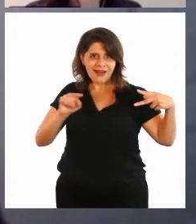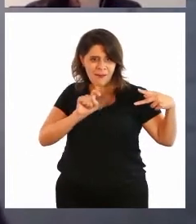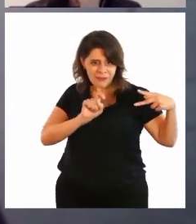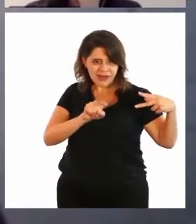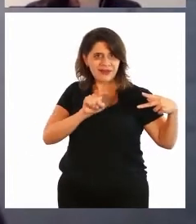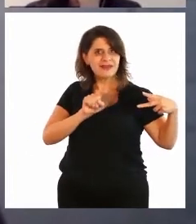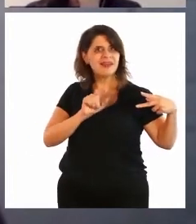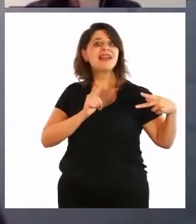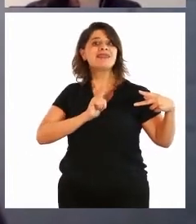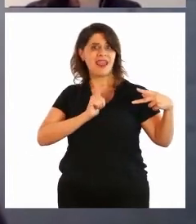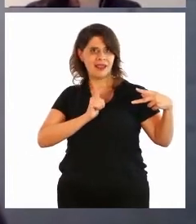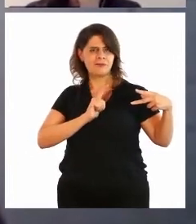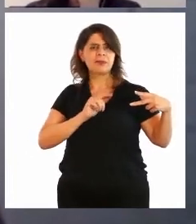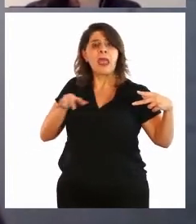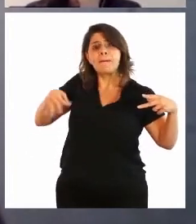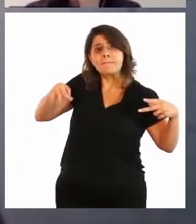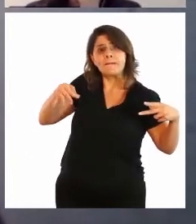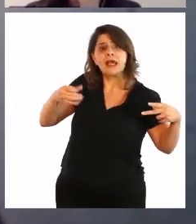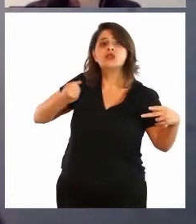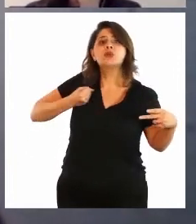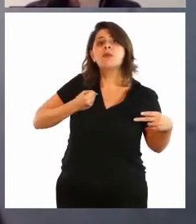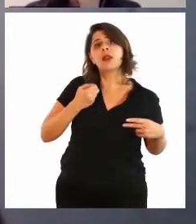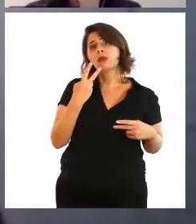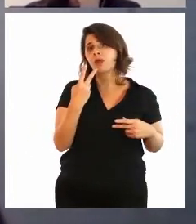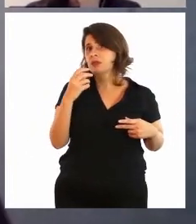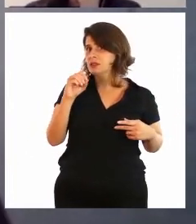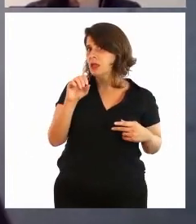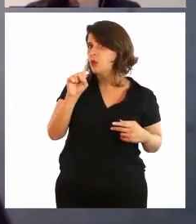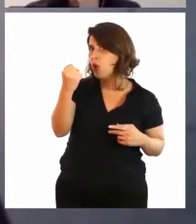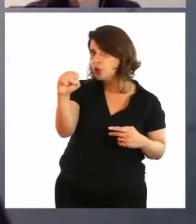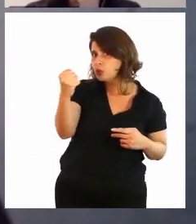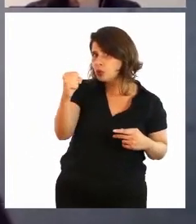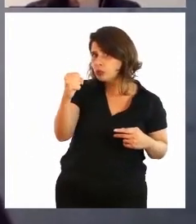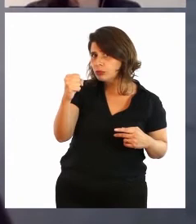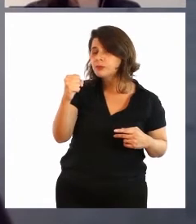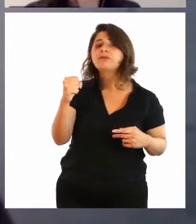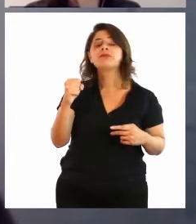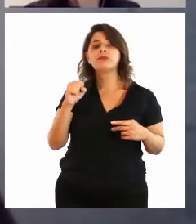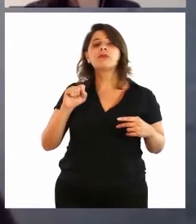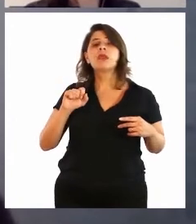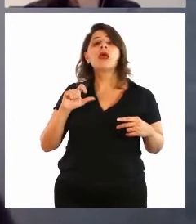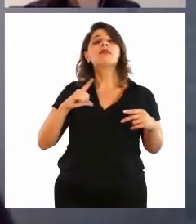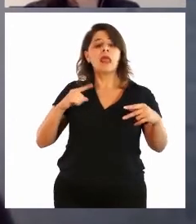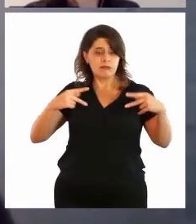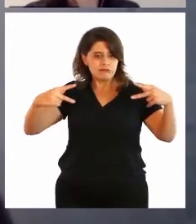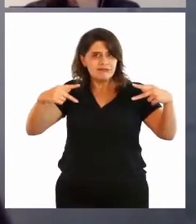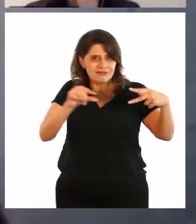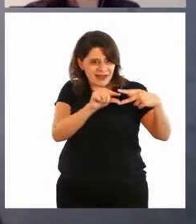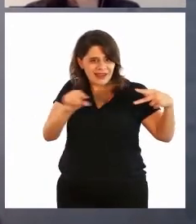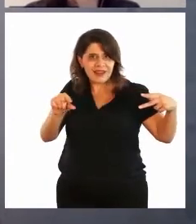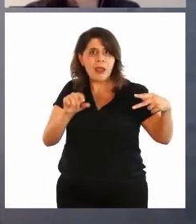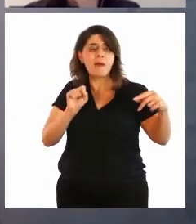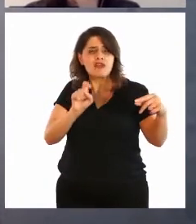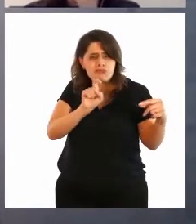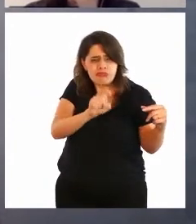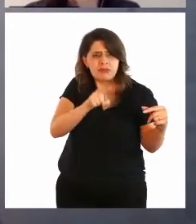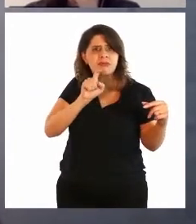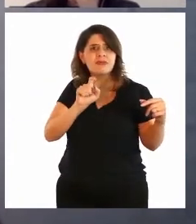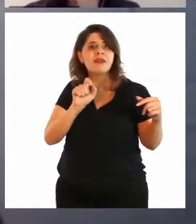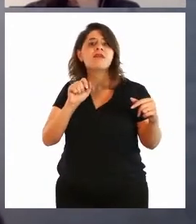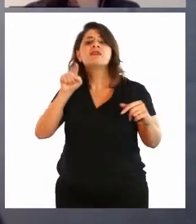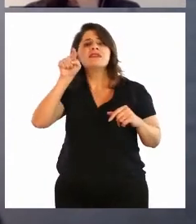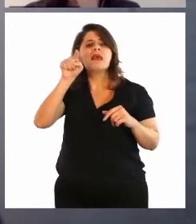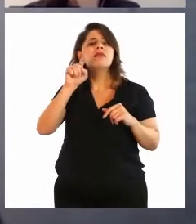página 208 da publicação, logo depois dos créditos. Um endereço para um link para vocês avaliarem a publicação